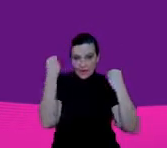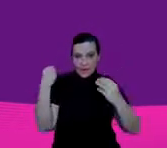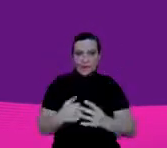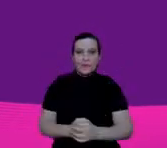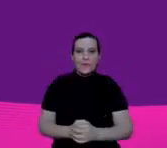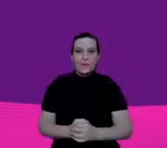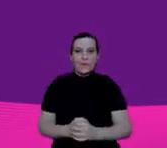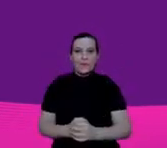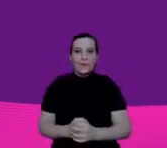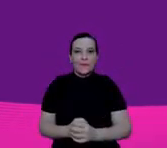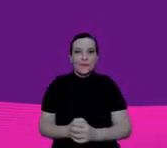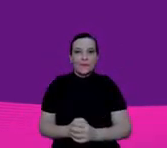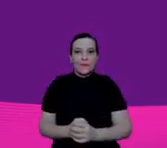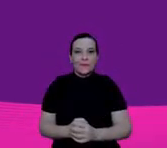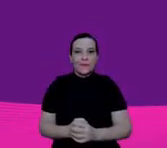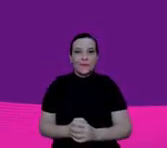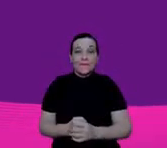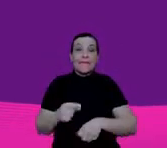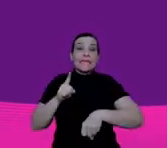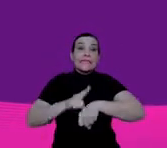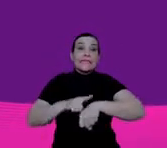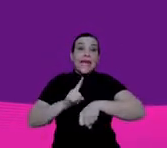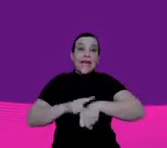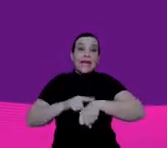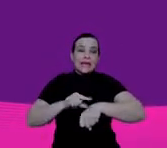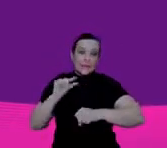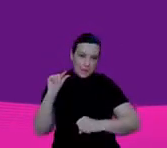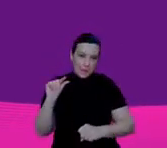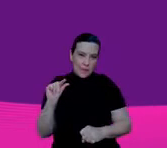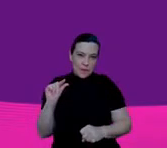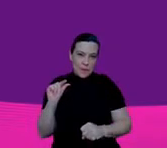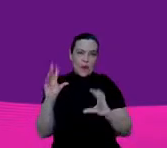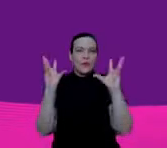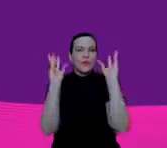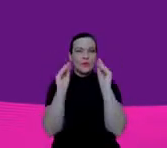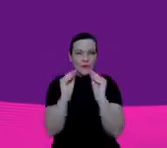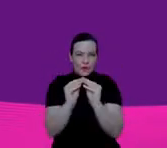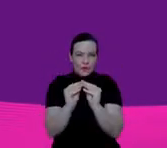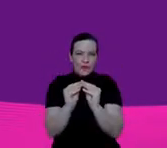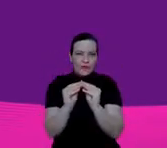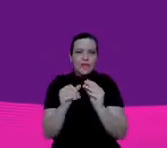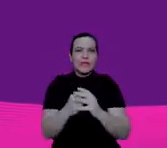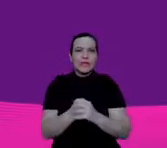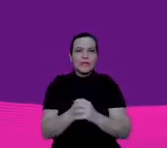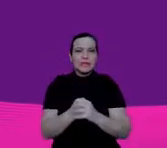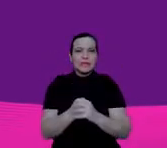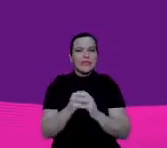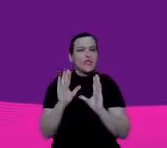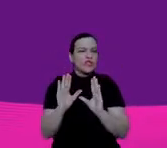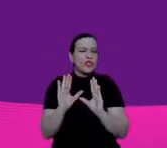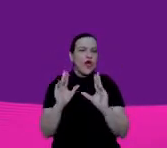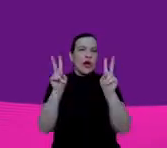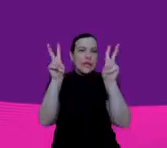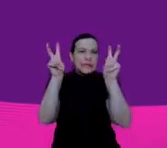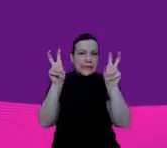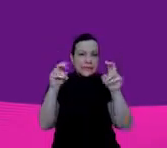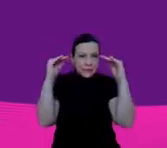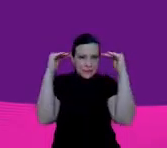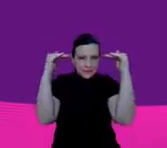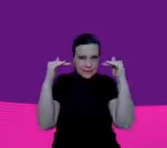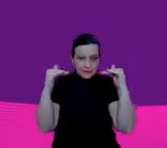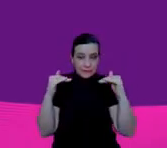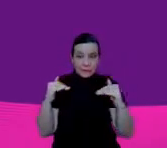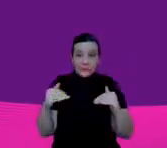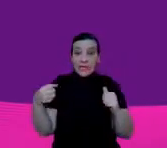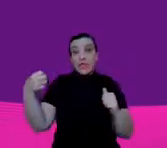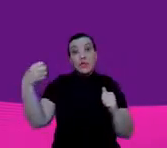Eu não tenho muito tempo, então eu resolvi colocar alguns aspectos bem atuais, assim, modernos, sobre de como